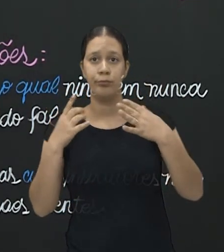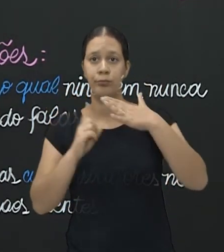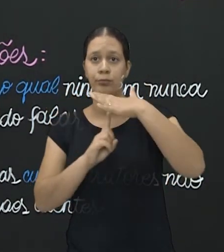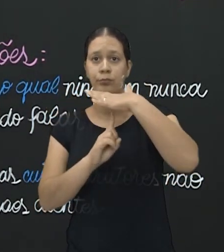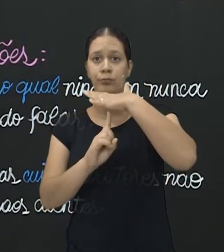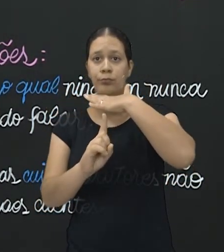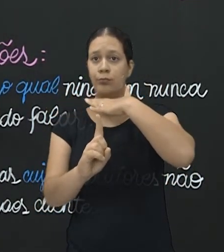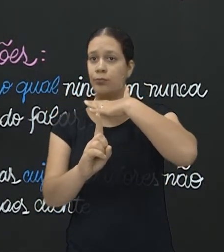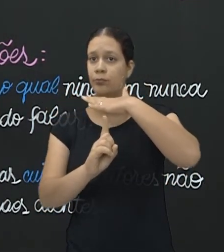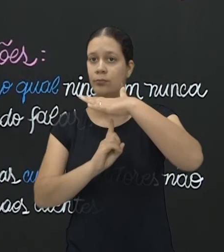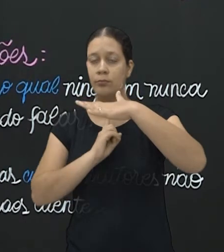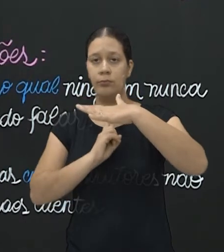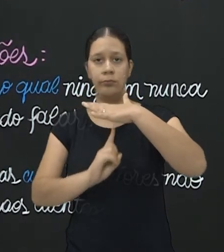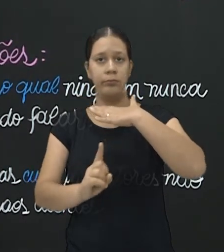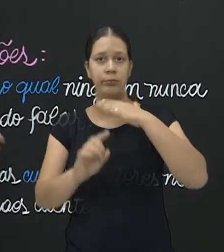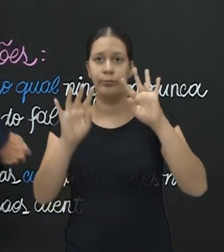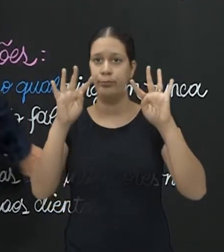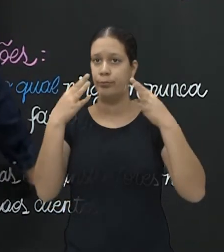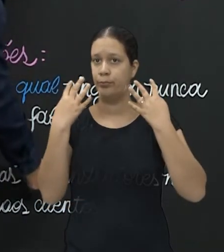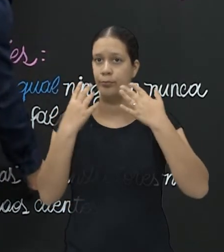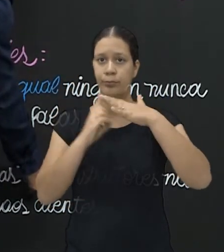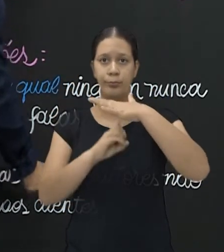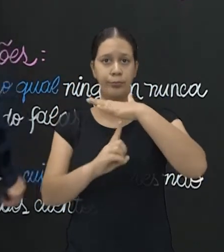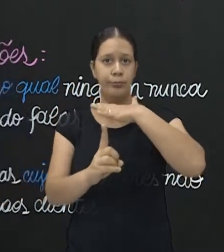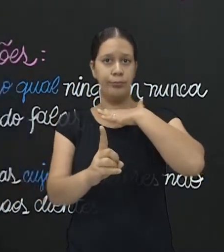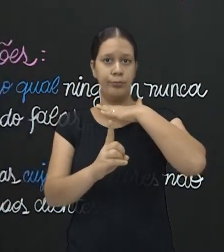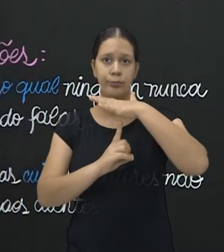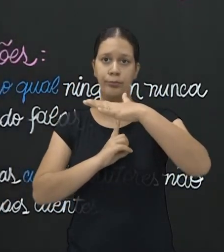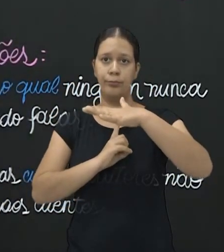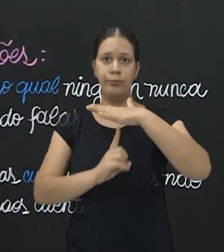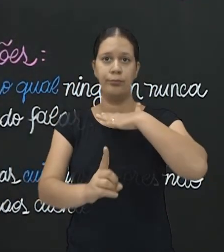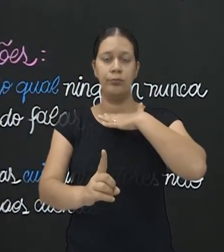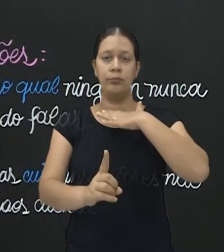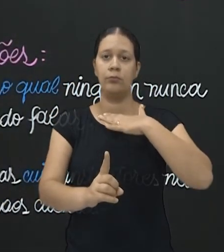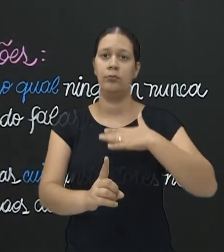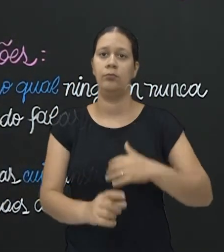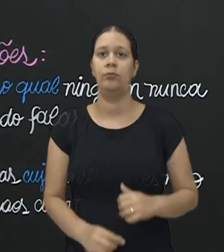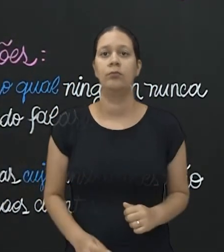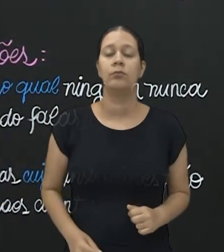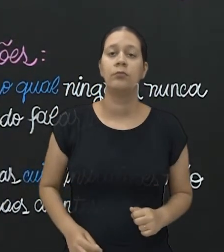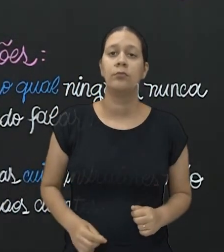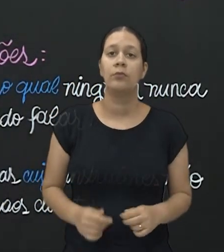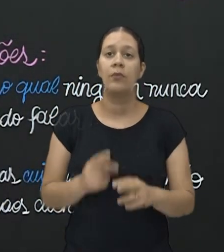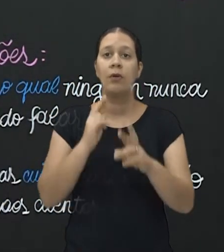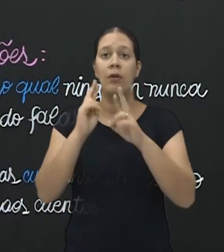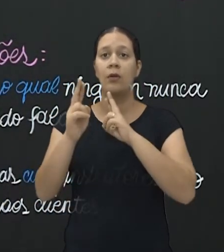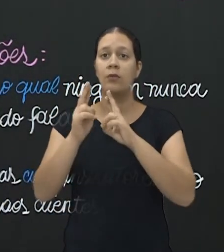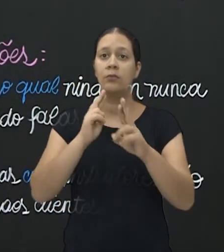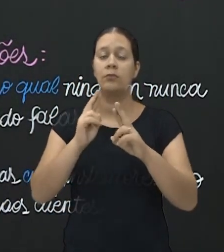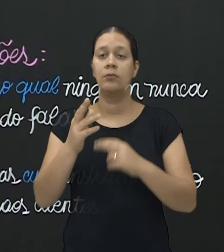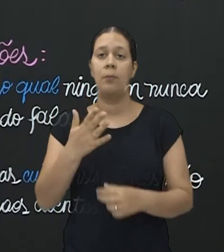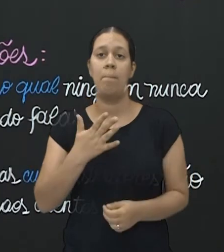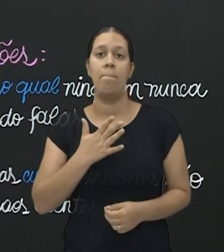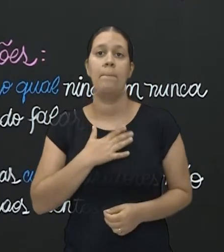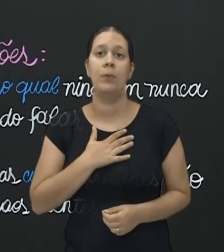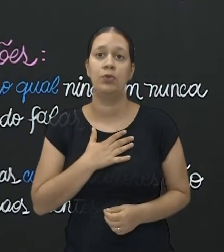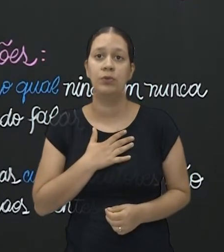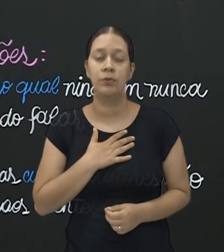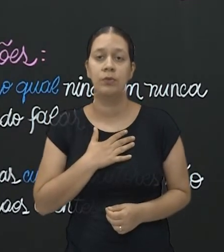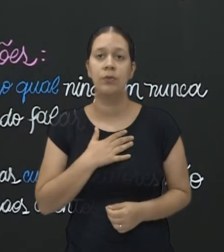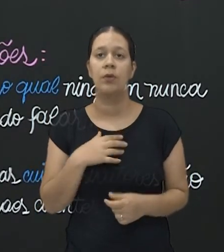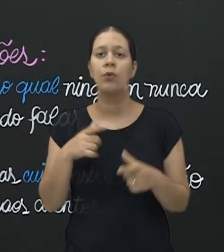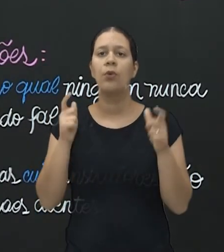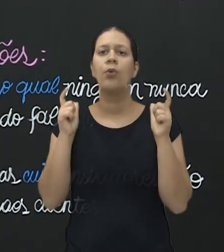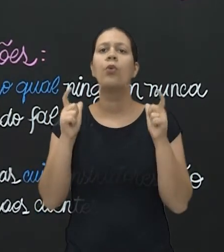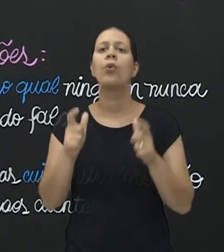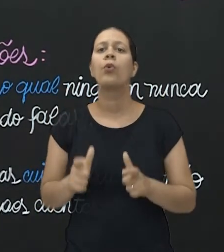cujos instrutores não dão atenção aos clientes. Cujos. Há uma relação aqui de posse, de dependência. De onde são